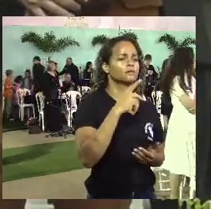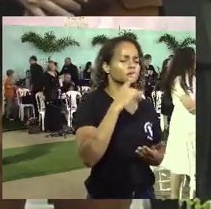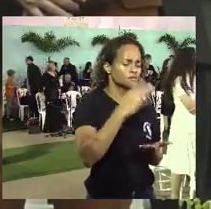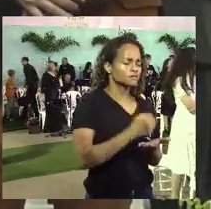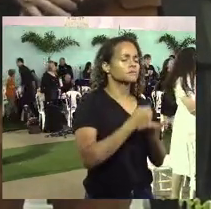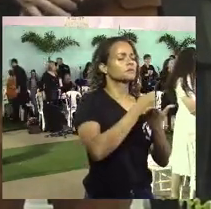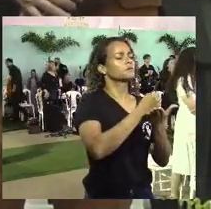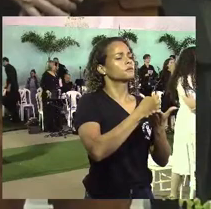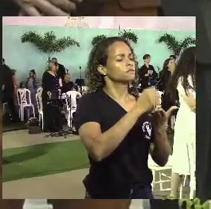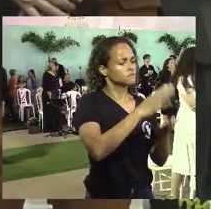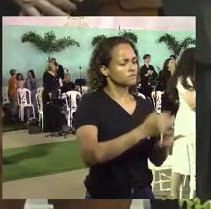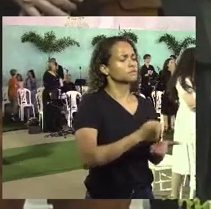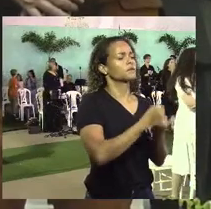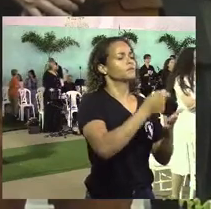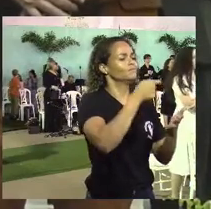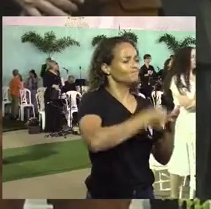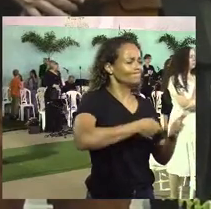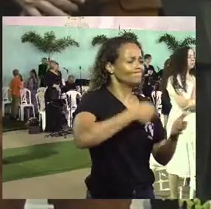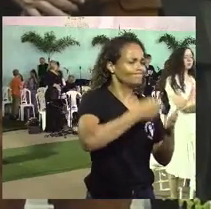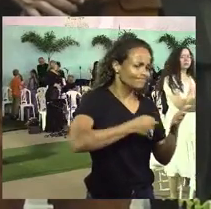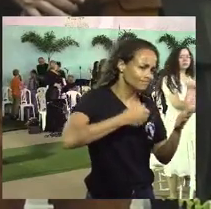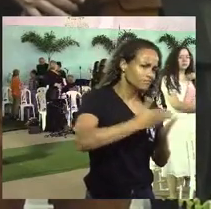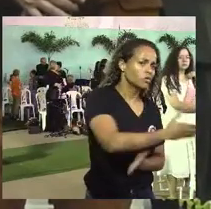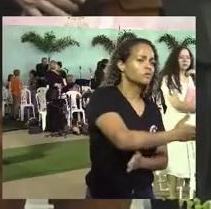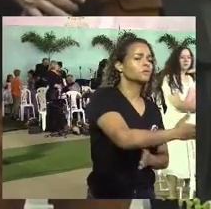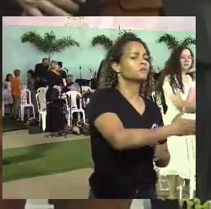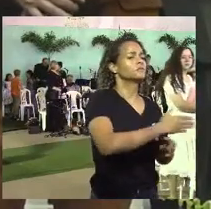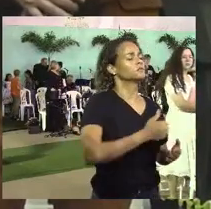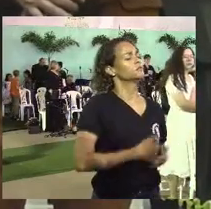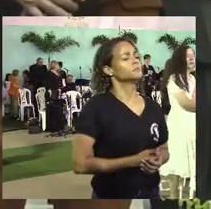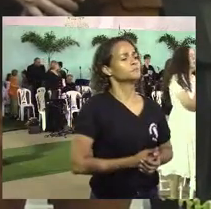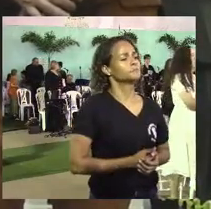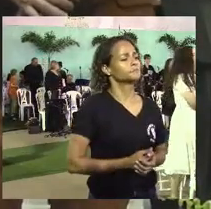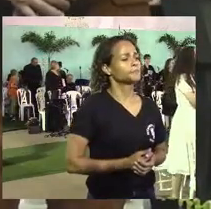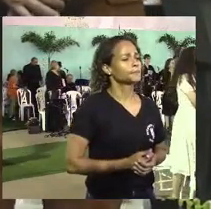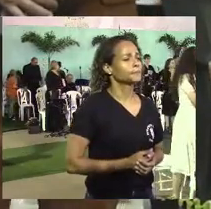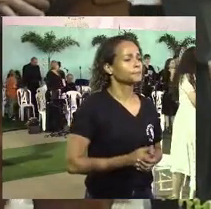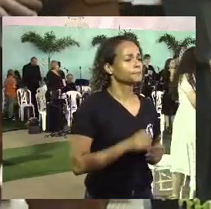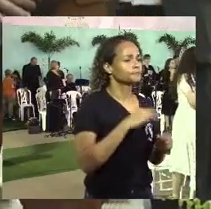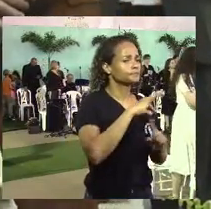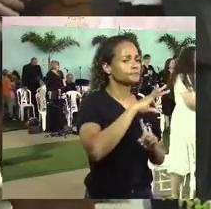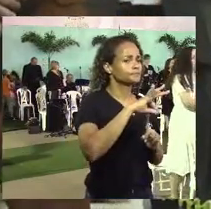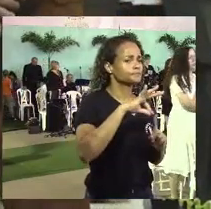quebra os grilhões hora abaixou